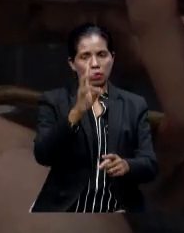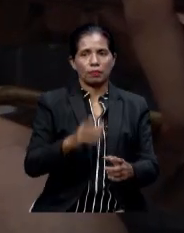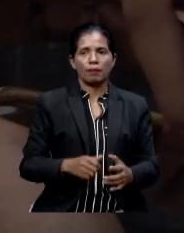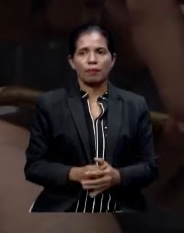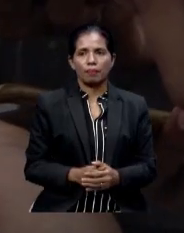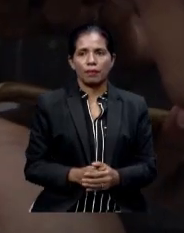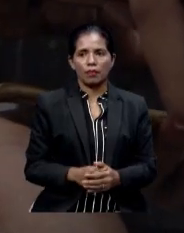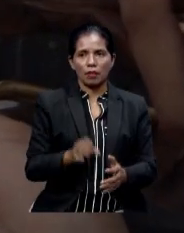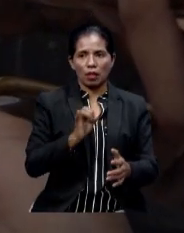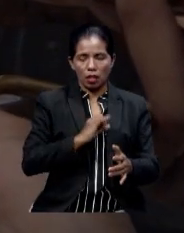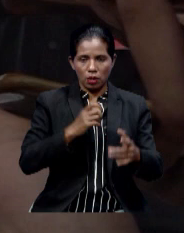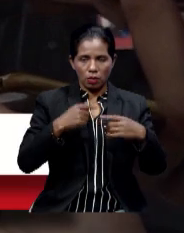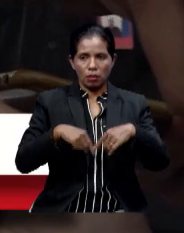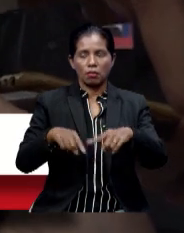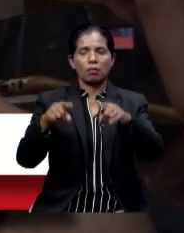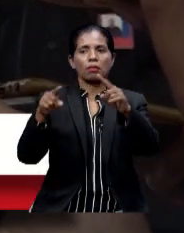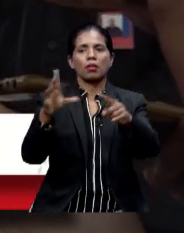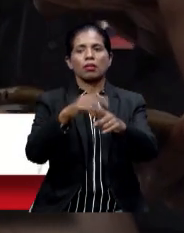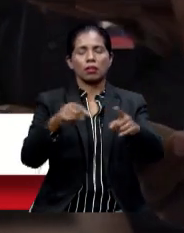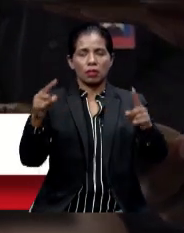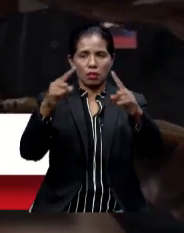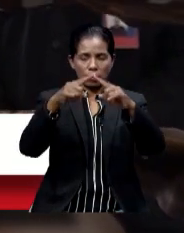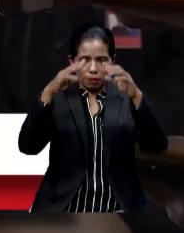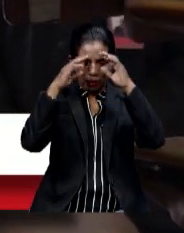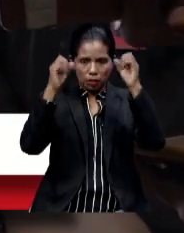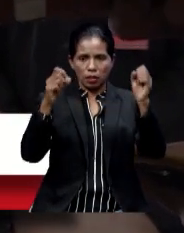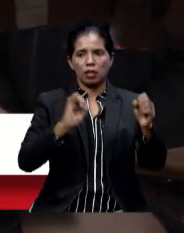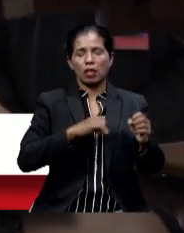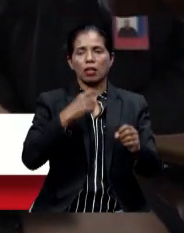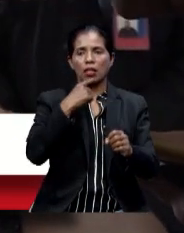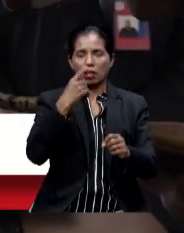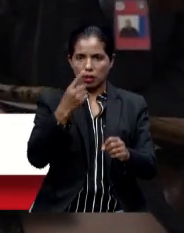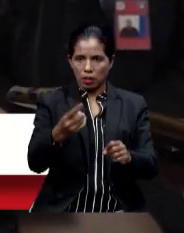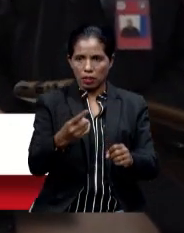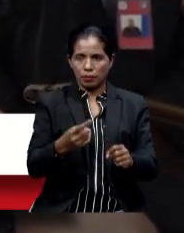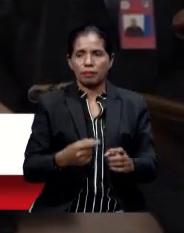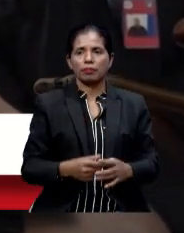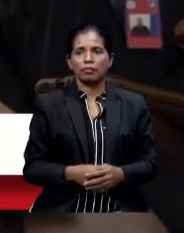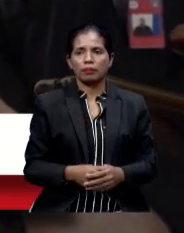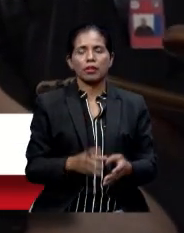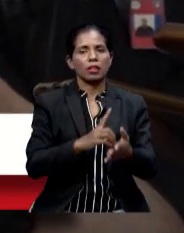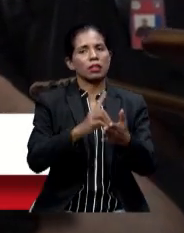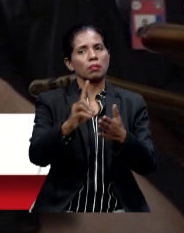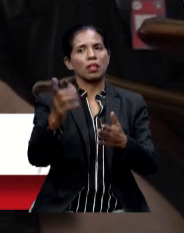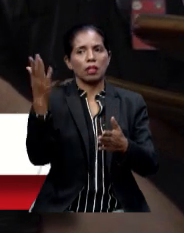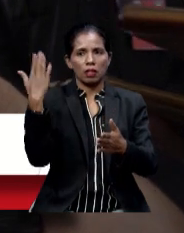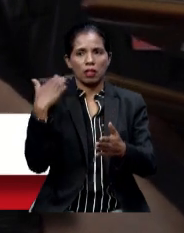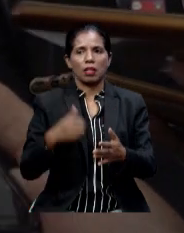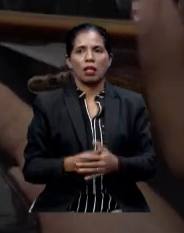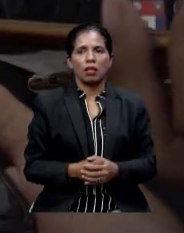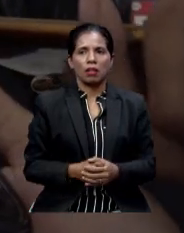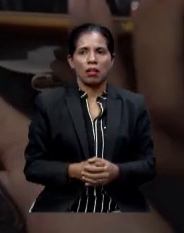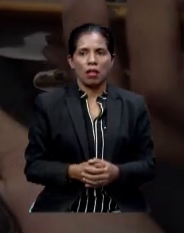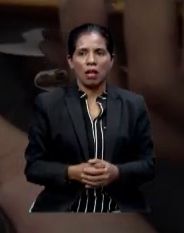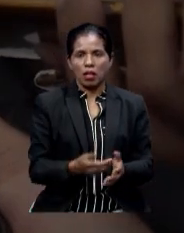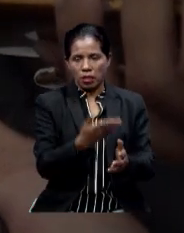How como vai em representação da Presidência da República, ou até tiona e a semana coto? Não. São uns dias atrás,